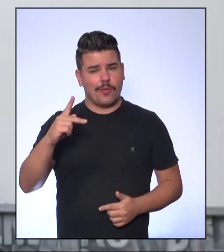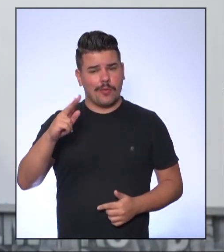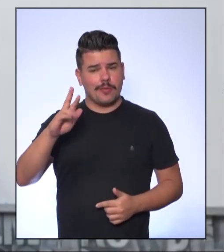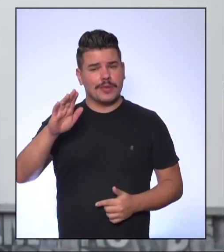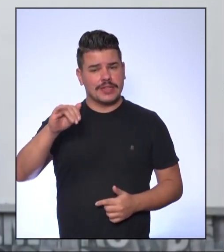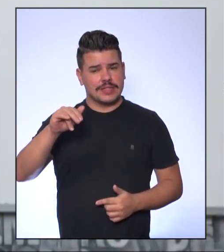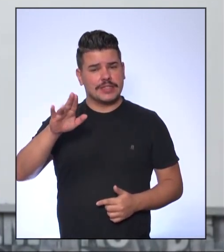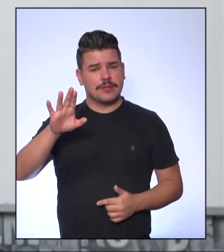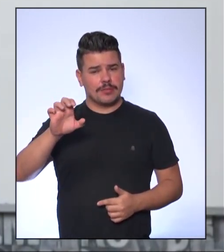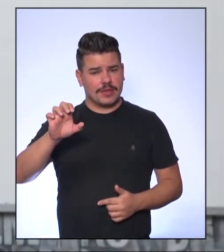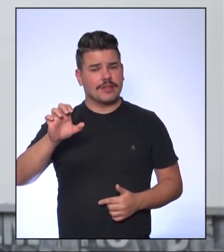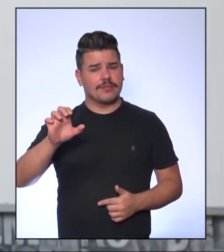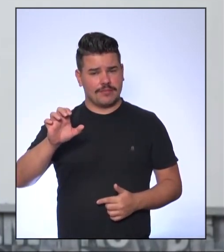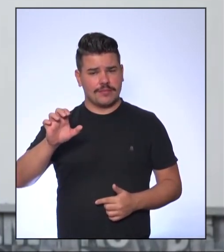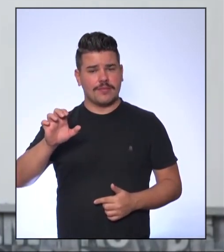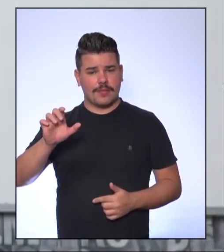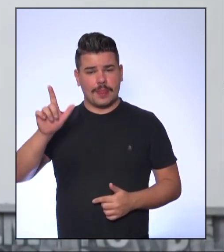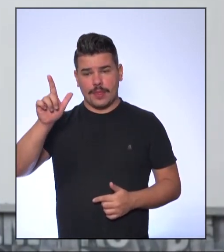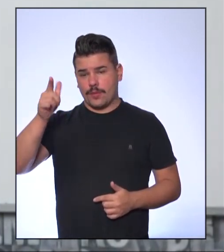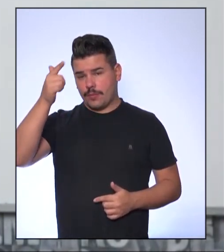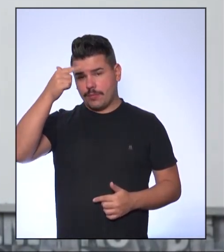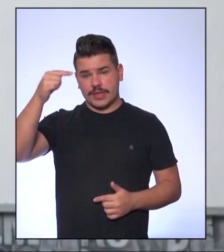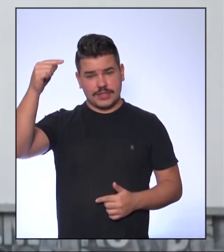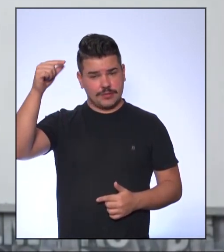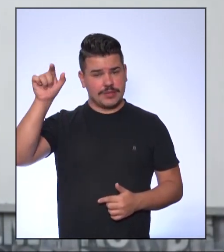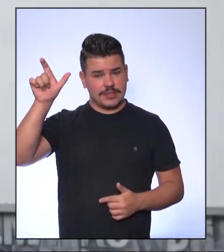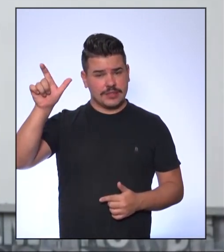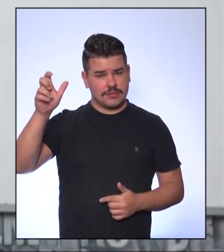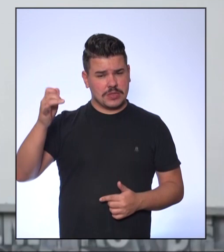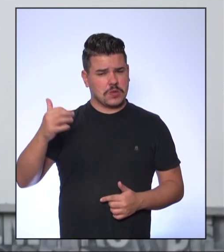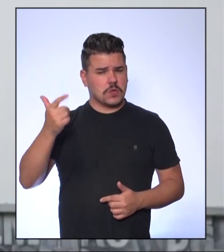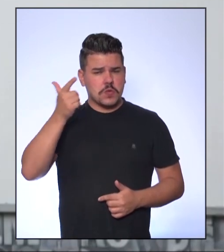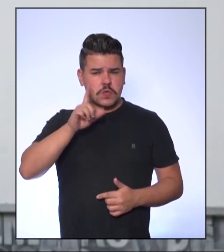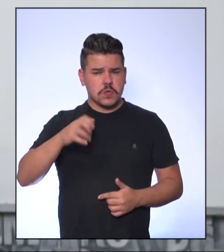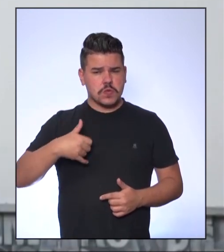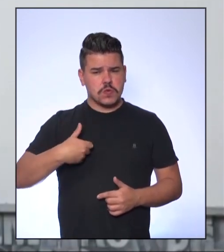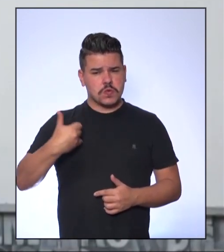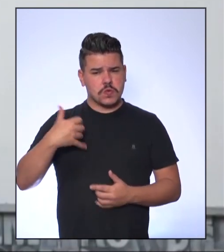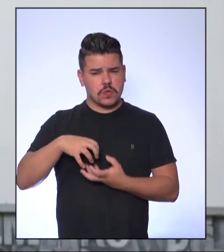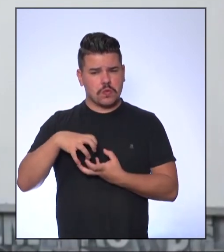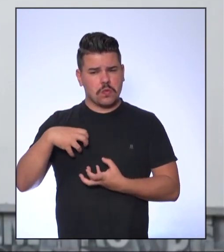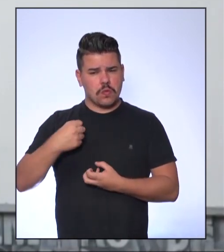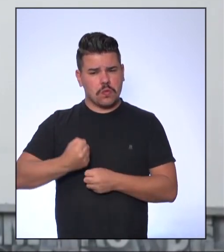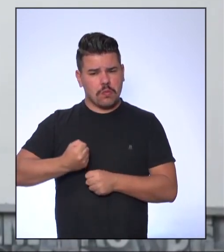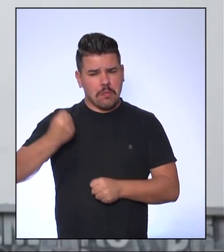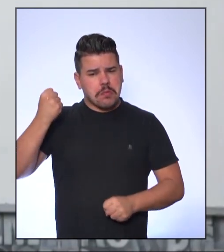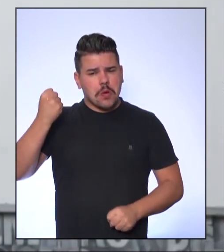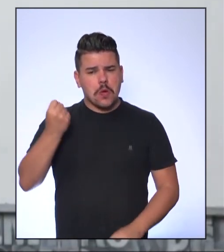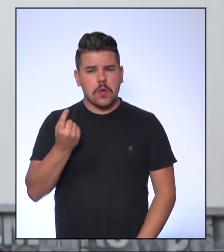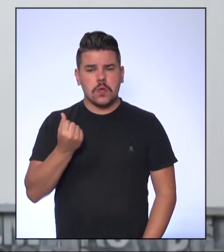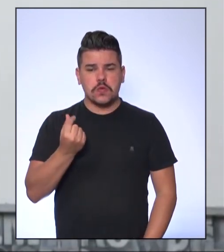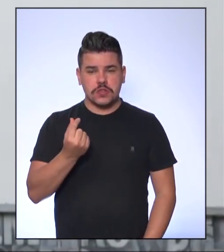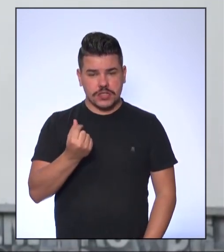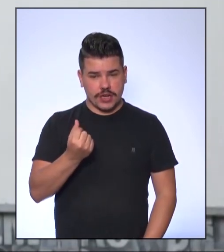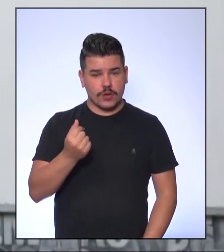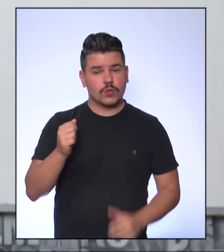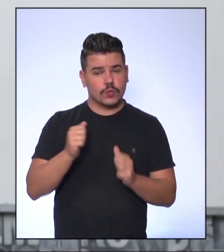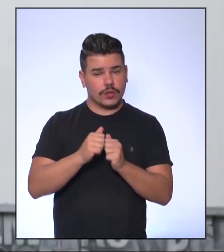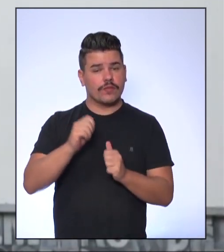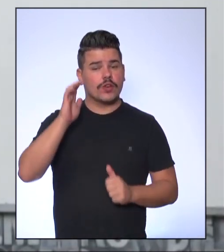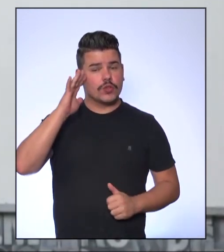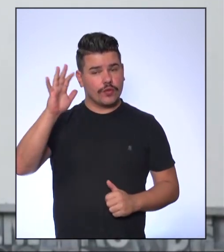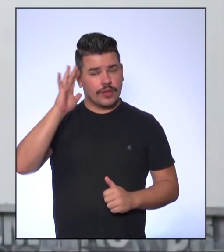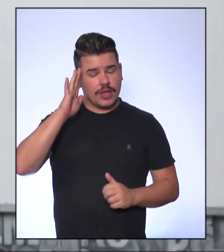boa conduta de um governante, né? Vai falar da virtude da fortuna, coisa você vê em filosofia, e aqui está no